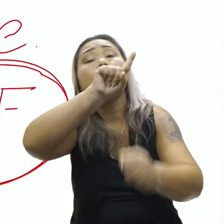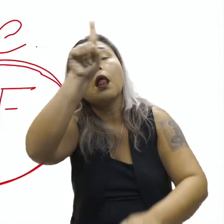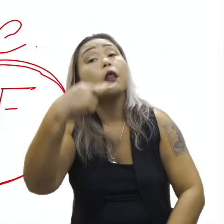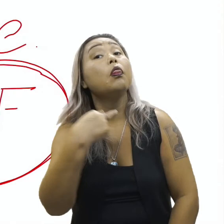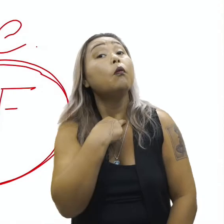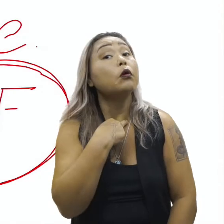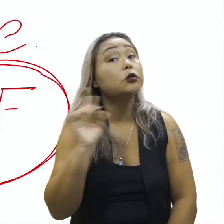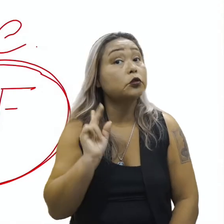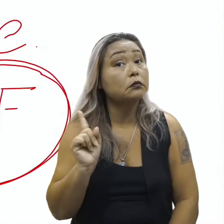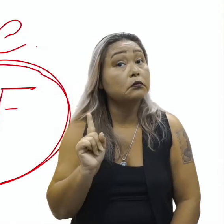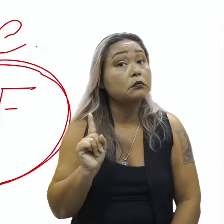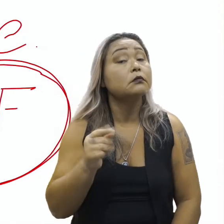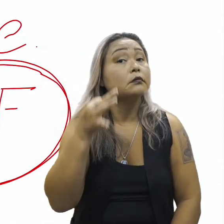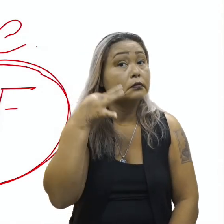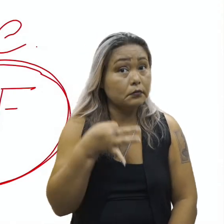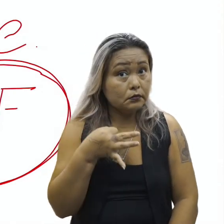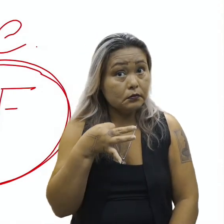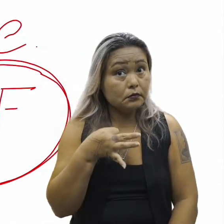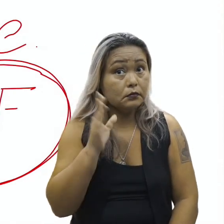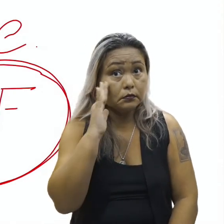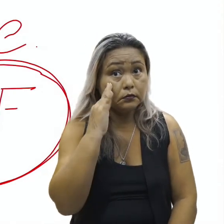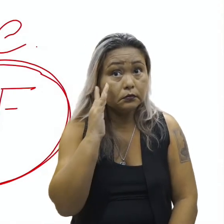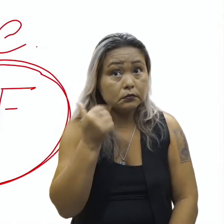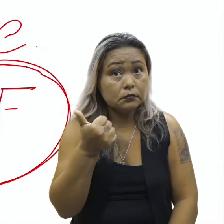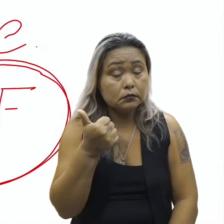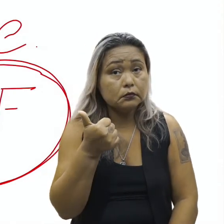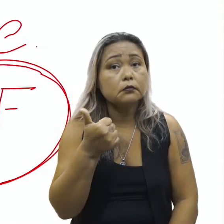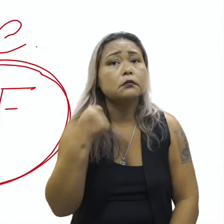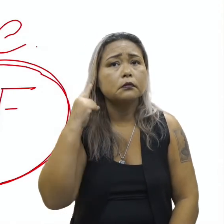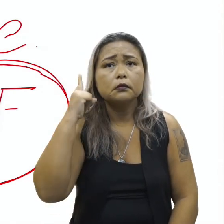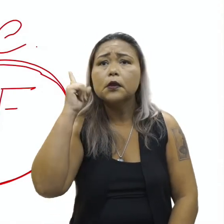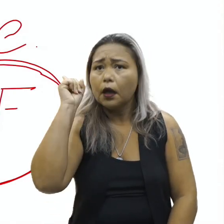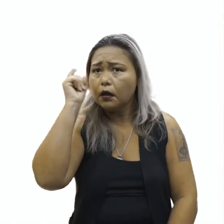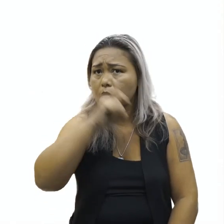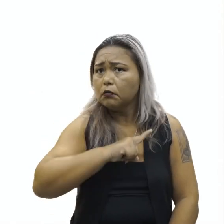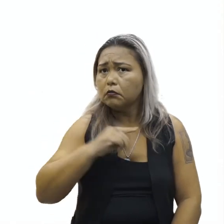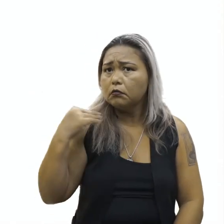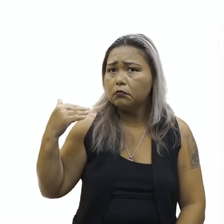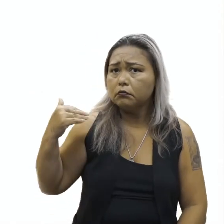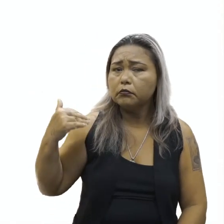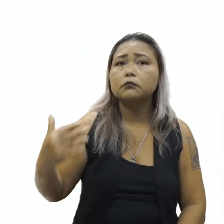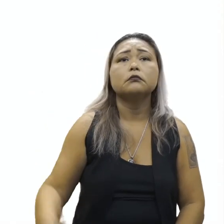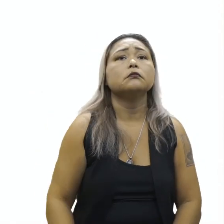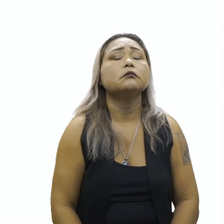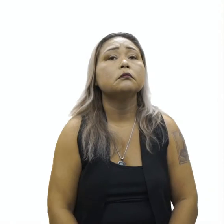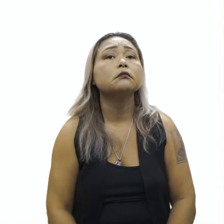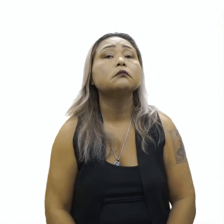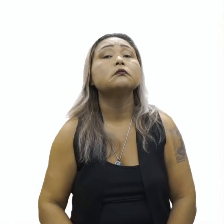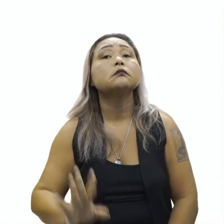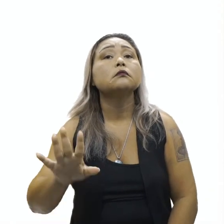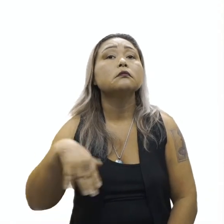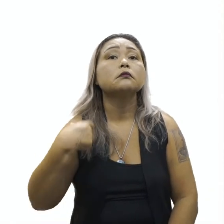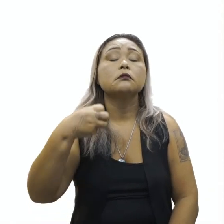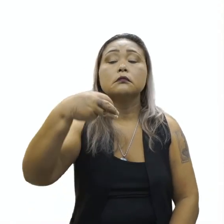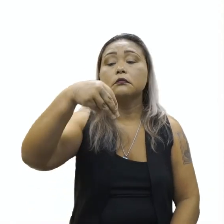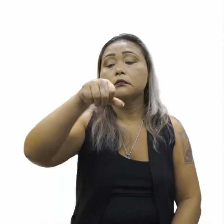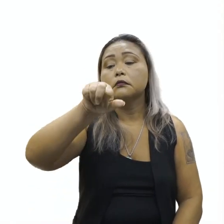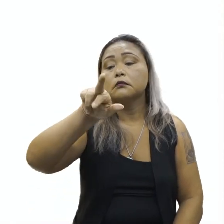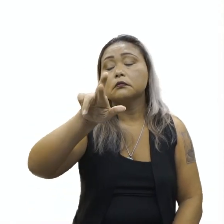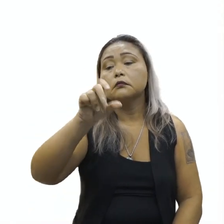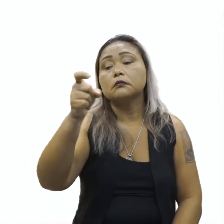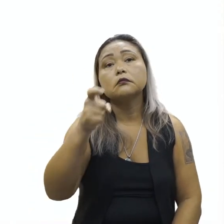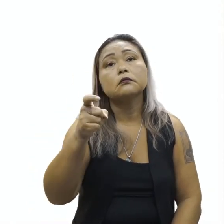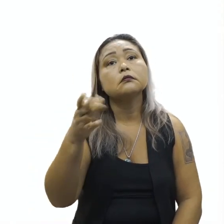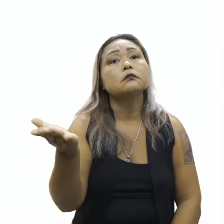pode, tá certo? Entenderam aí como o negócio é bem complexo? Então, Marx e Engels, para a gente terminar nossa aula